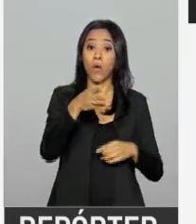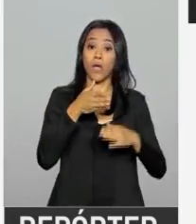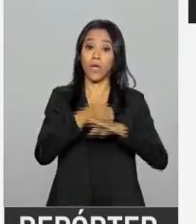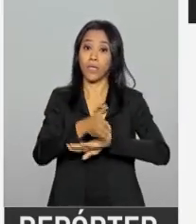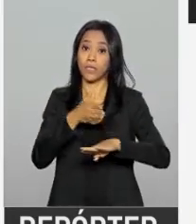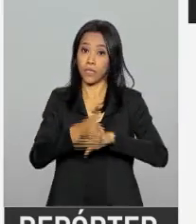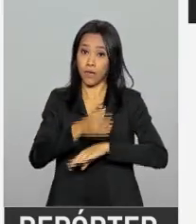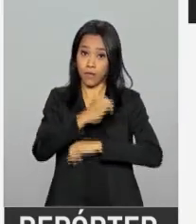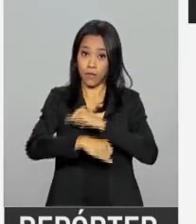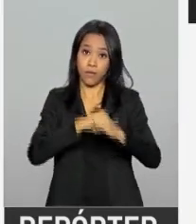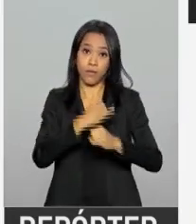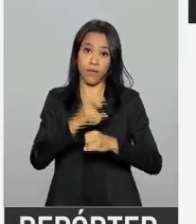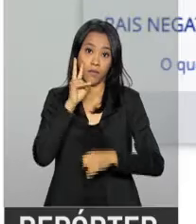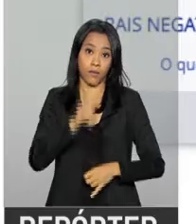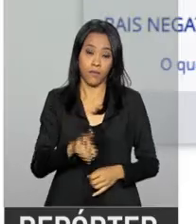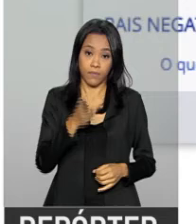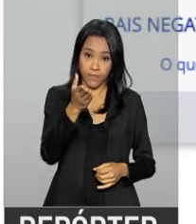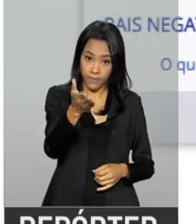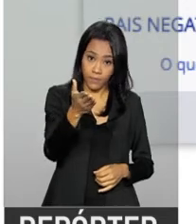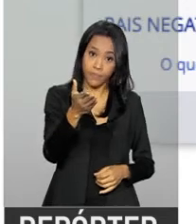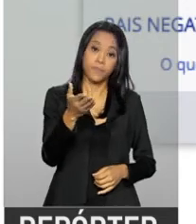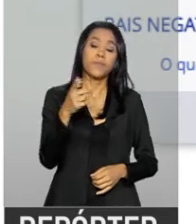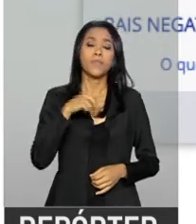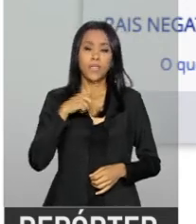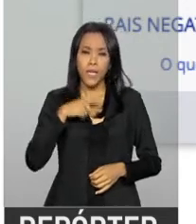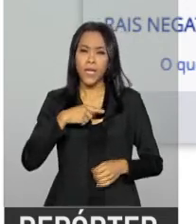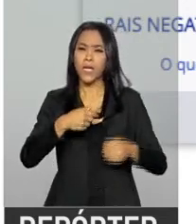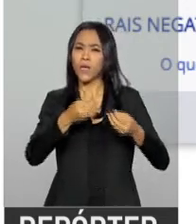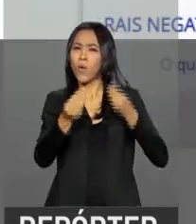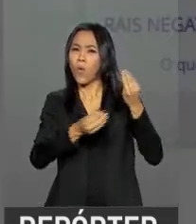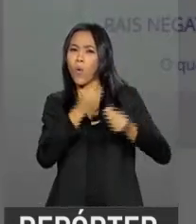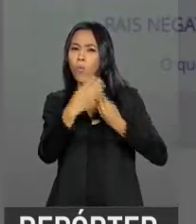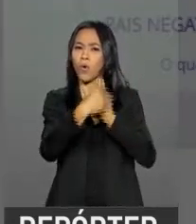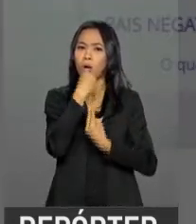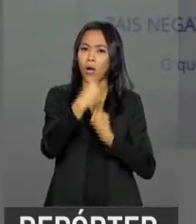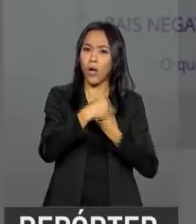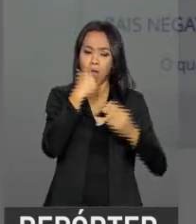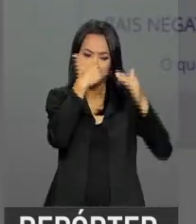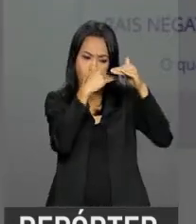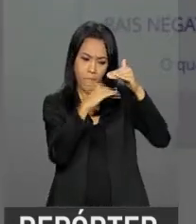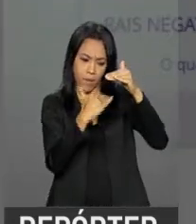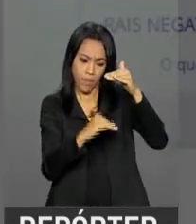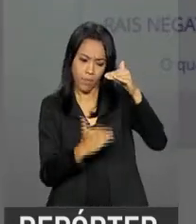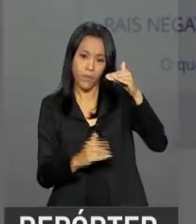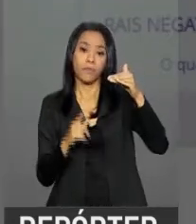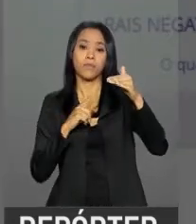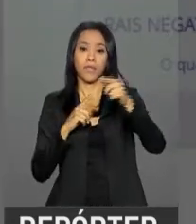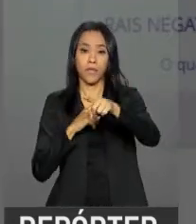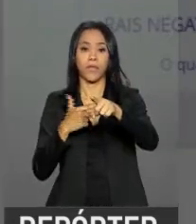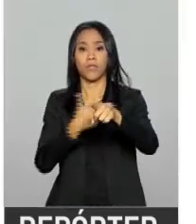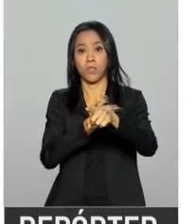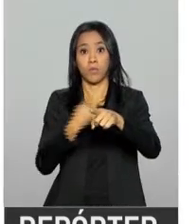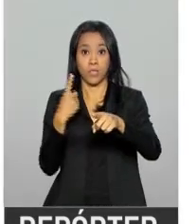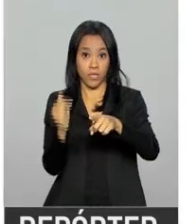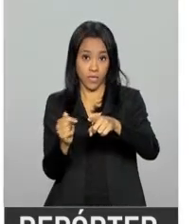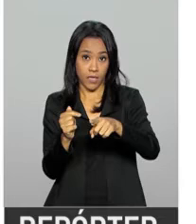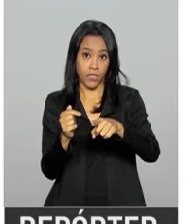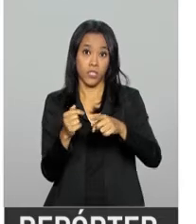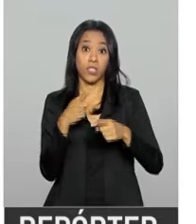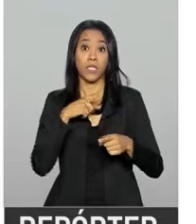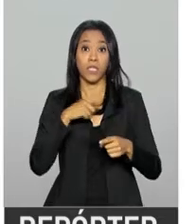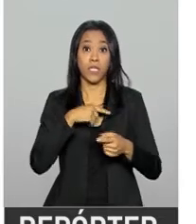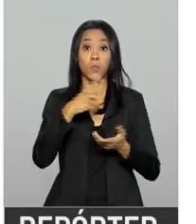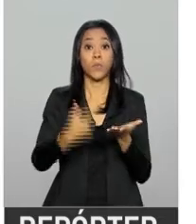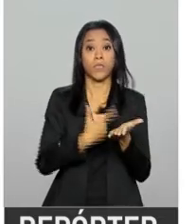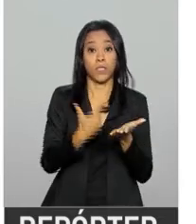programa GD RAIS 2017. As orientações sobre como preenchê-lo estão no manual da RAIS 2017. E neste ano,